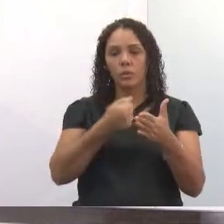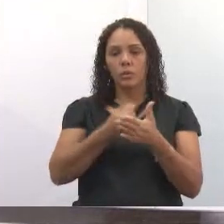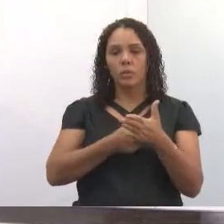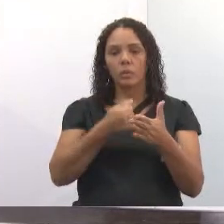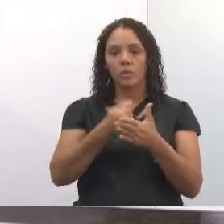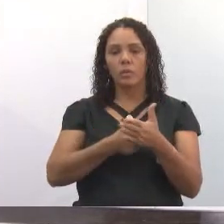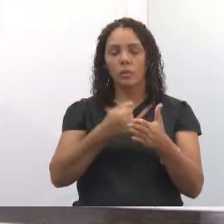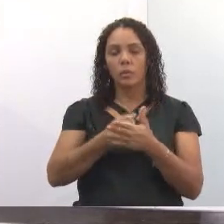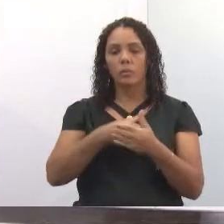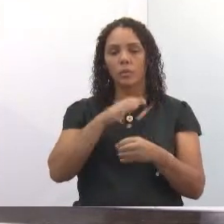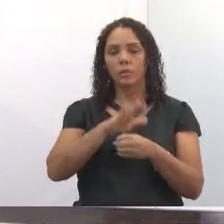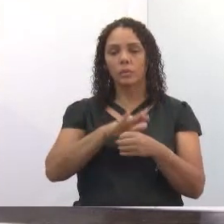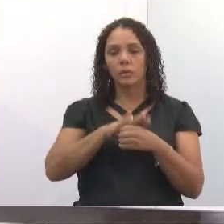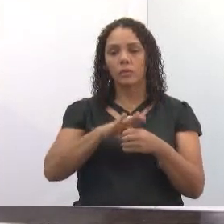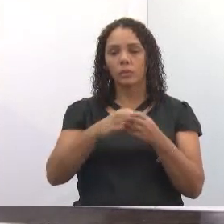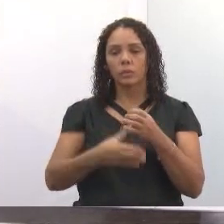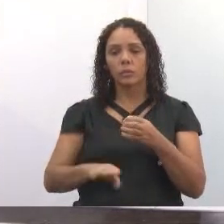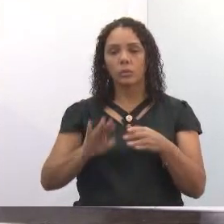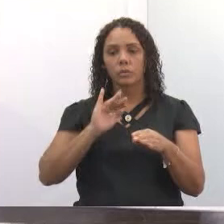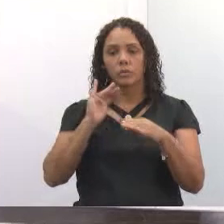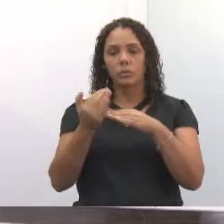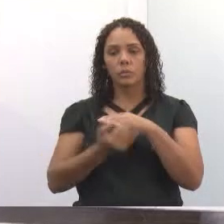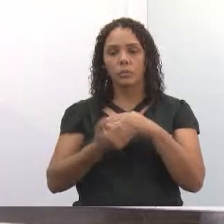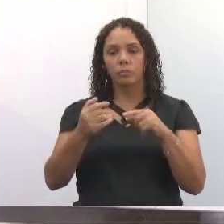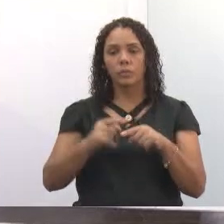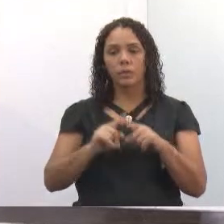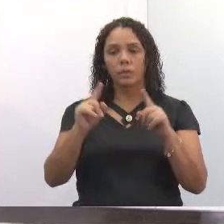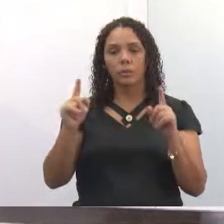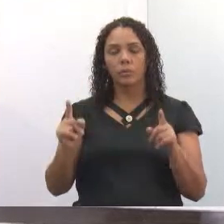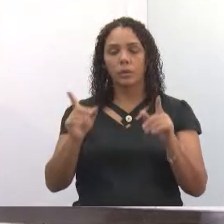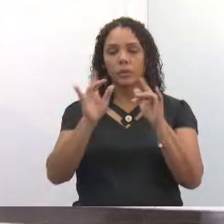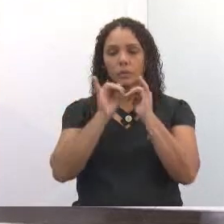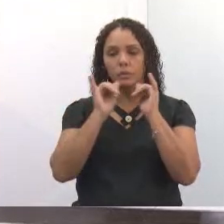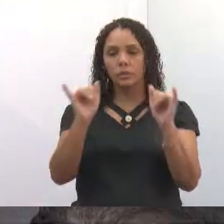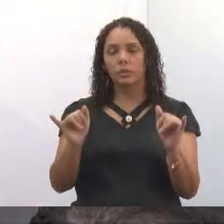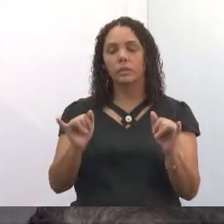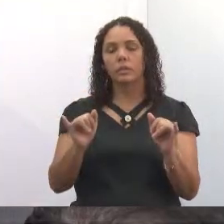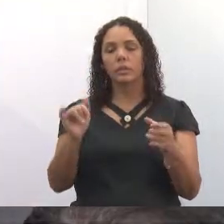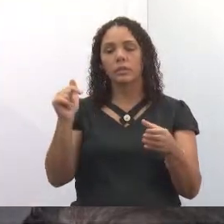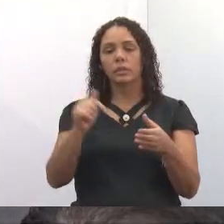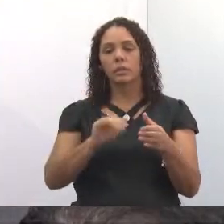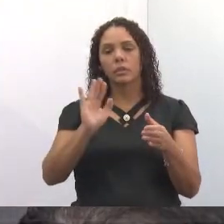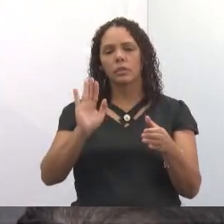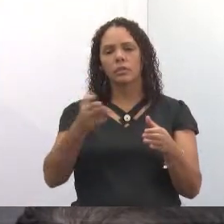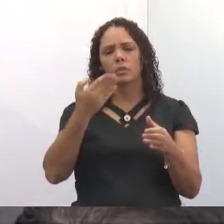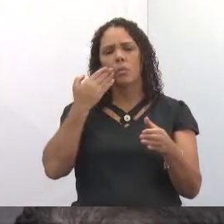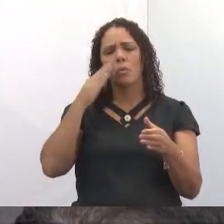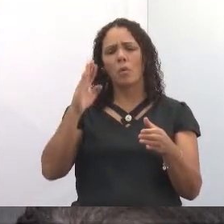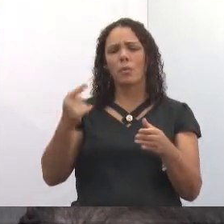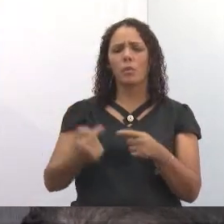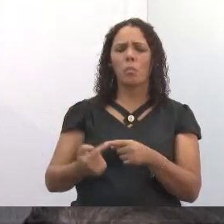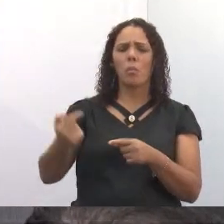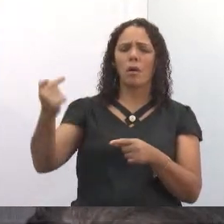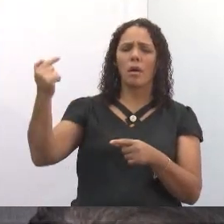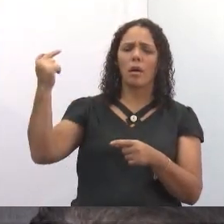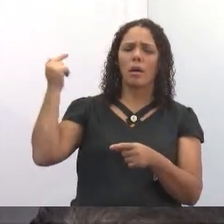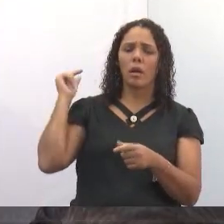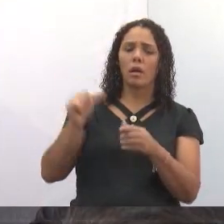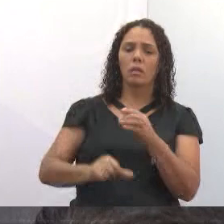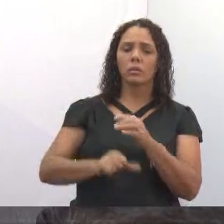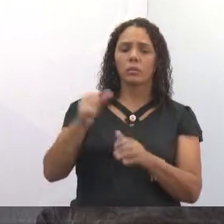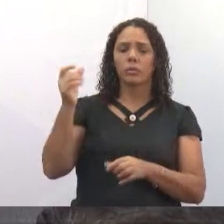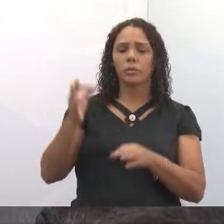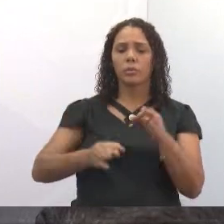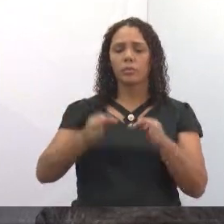relação ao esgoto do Ijal, mas dizer que isso aqui está prometido desde o primeiro programa de